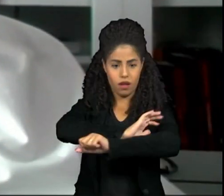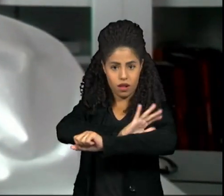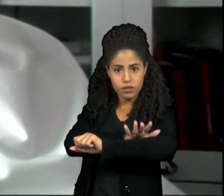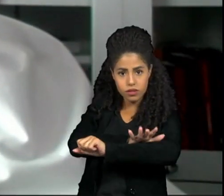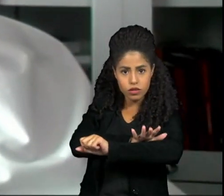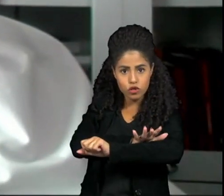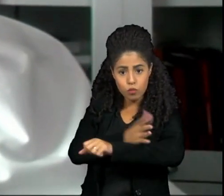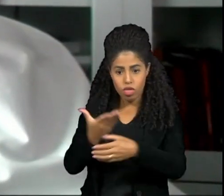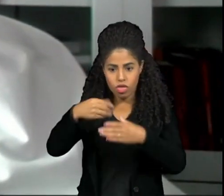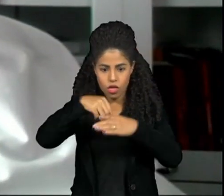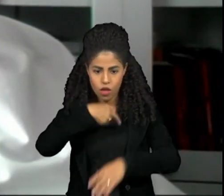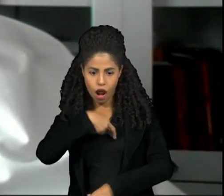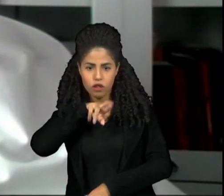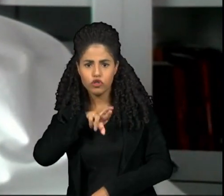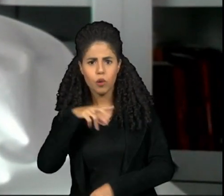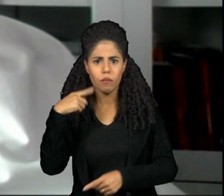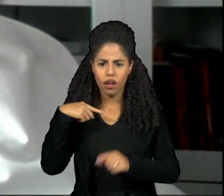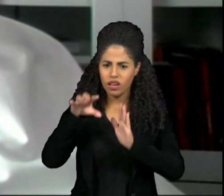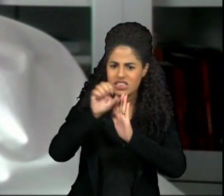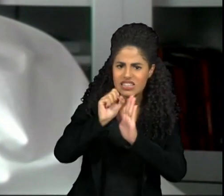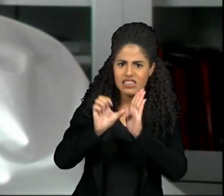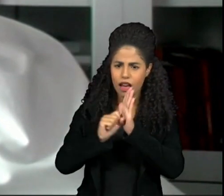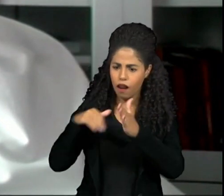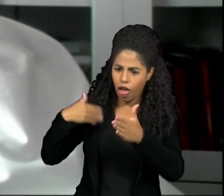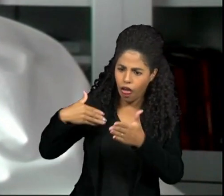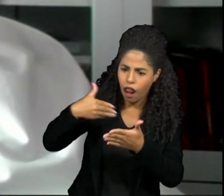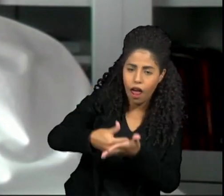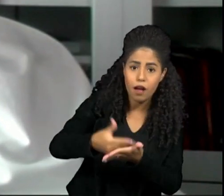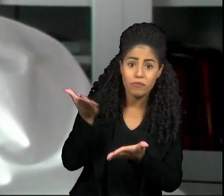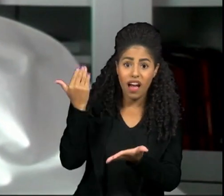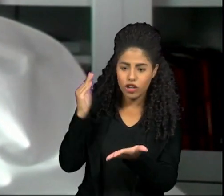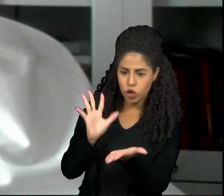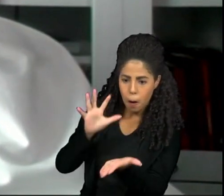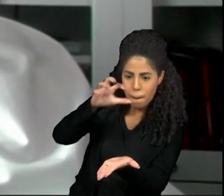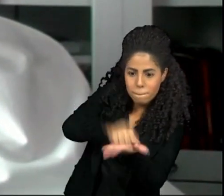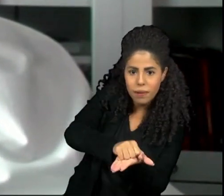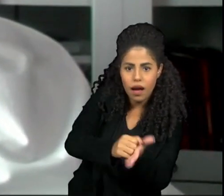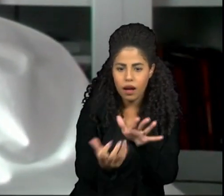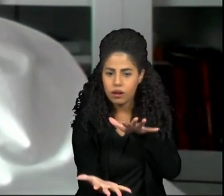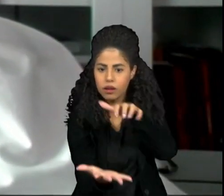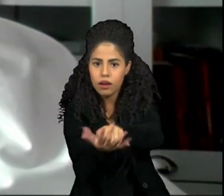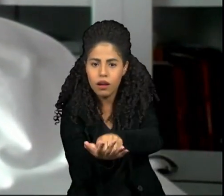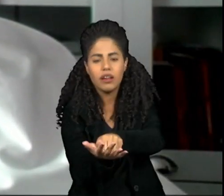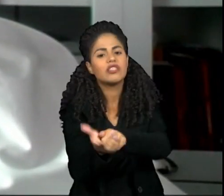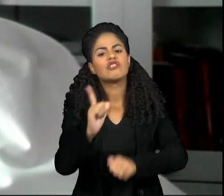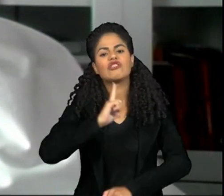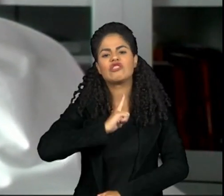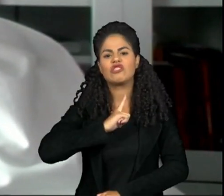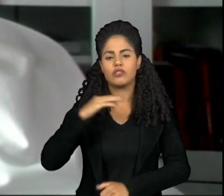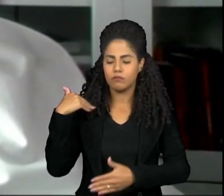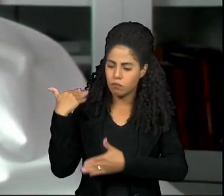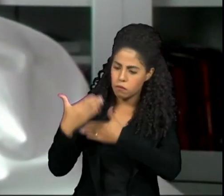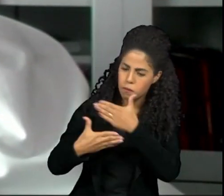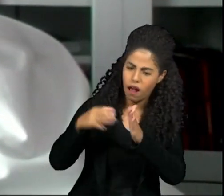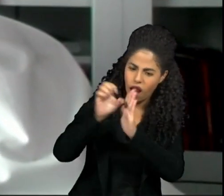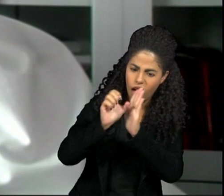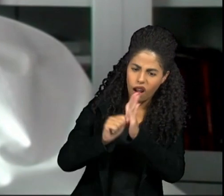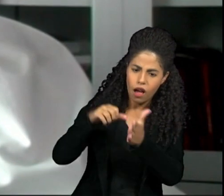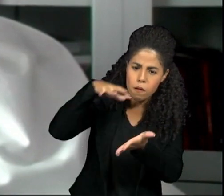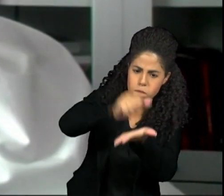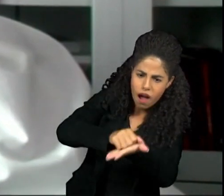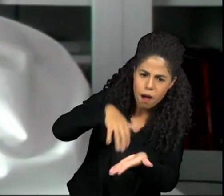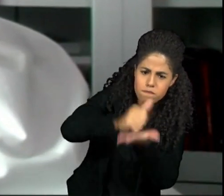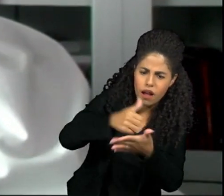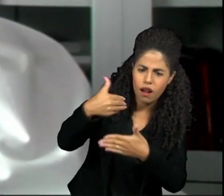religioso, porque são séculos de colonização, séculos de demonização, séculos de estigmatização,